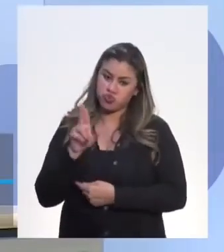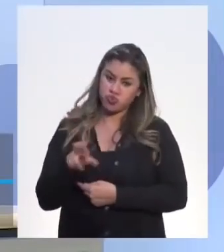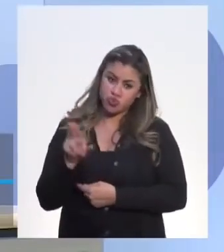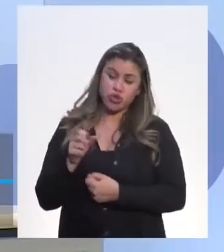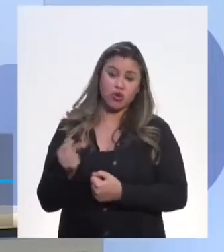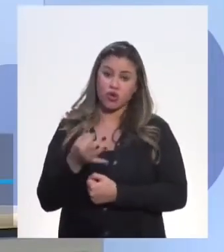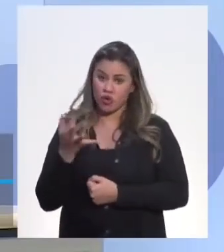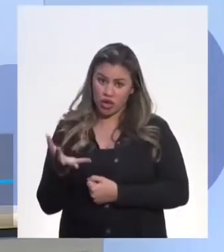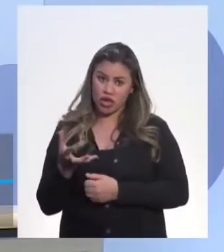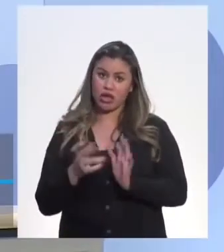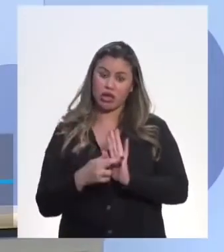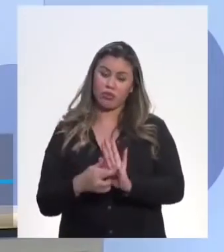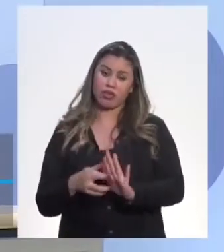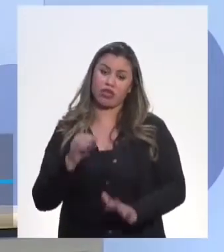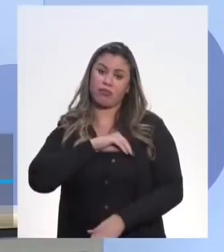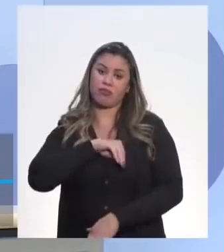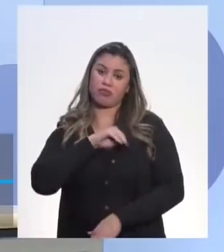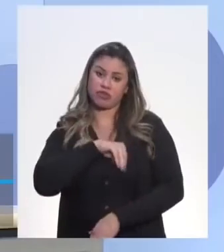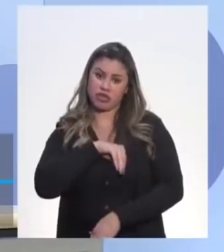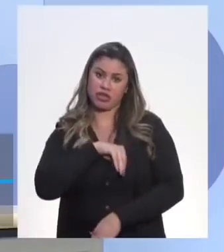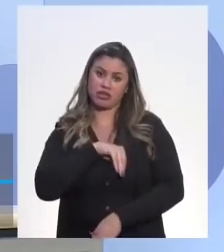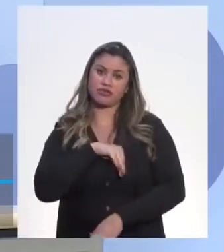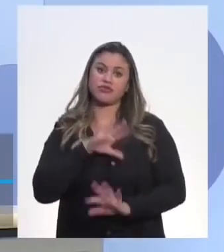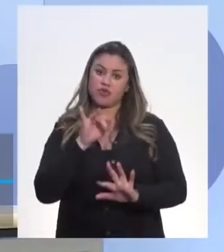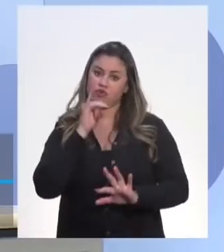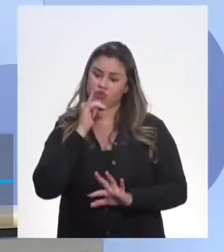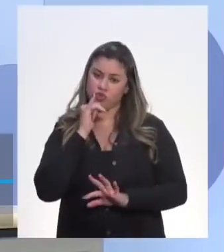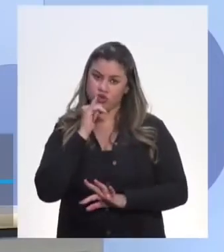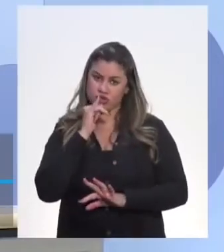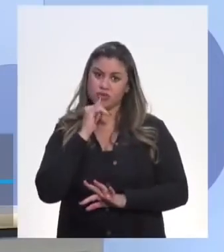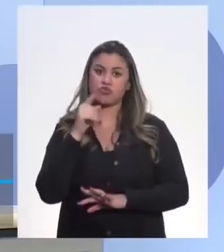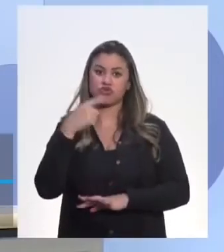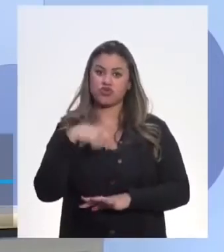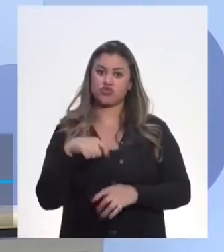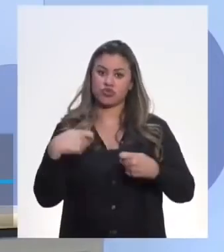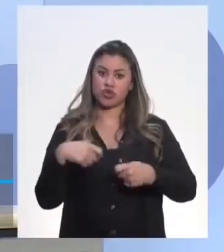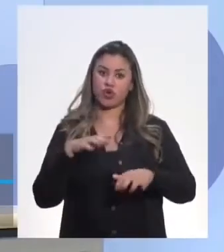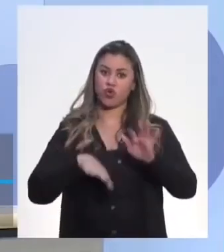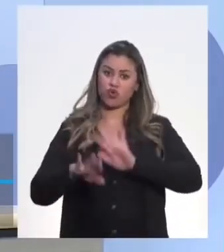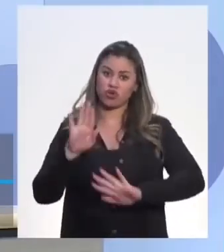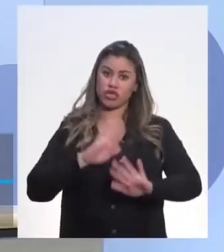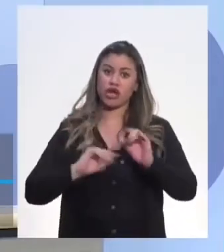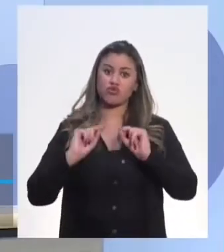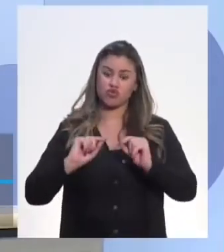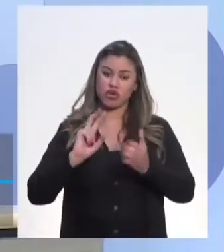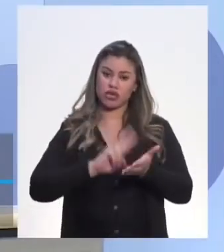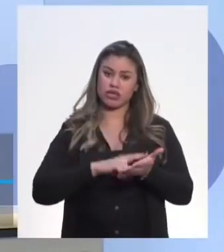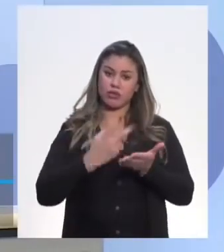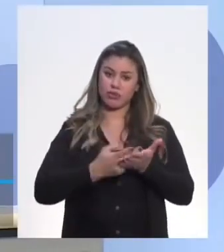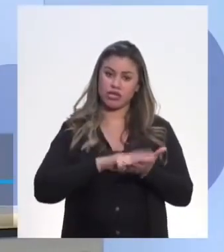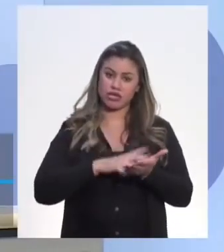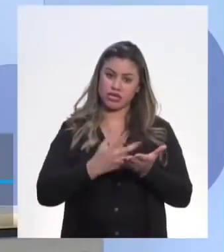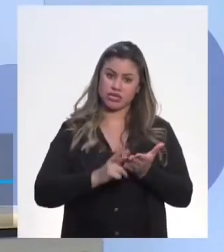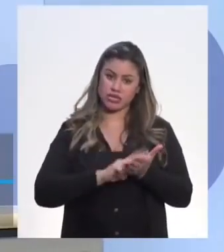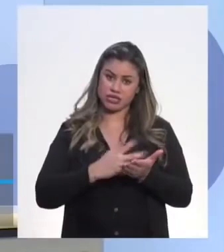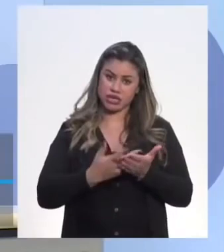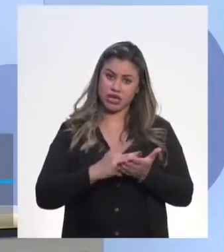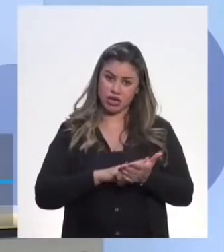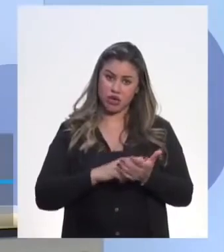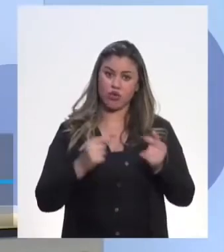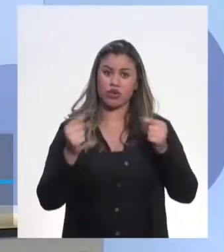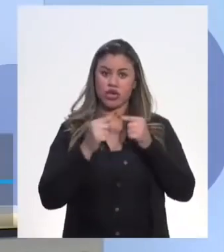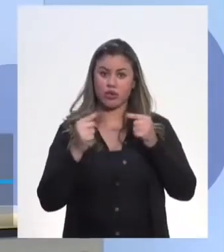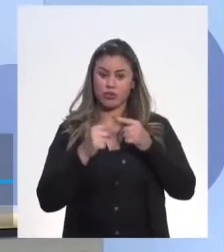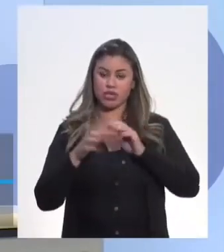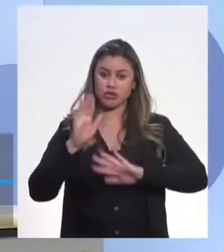gastando aí representa referente ao seu salário temos estou só toma cuidado a questão da interpretação e como elencaram